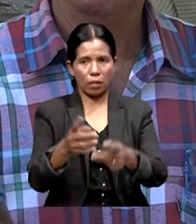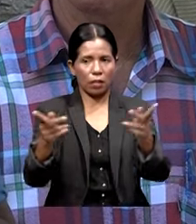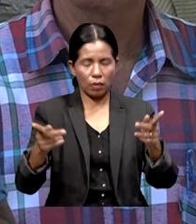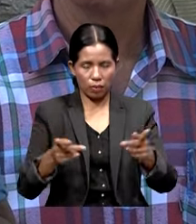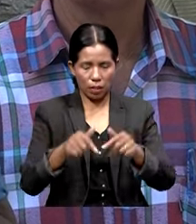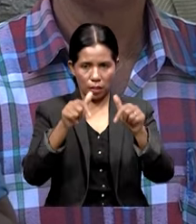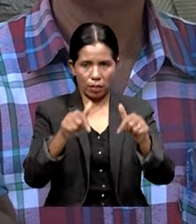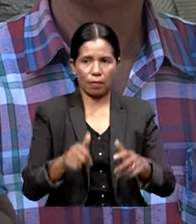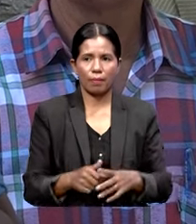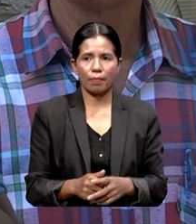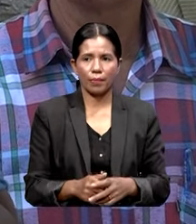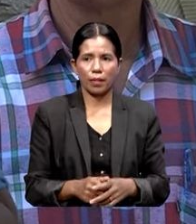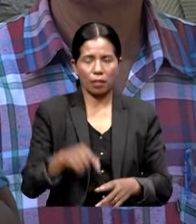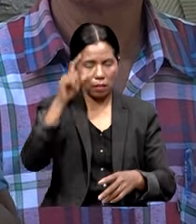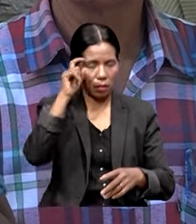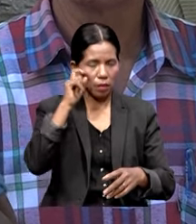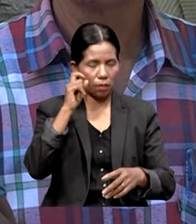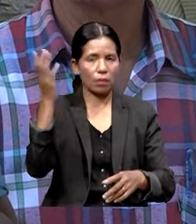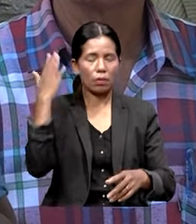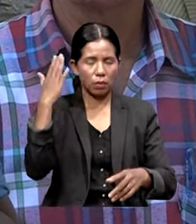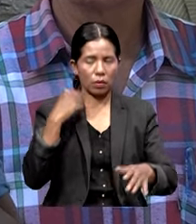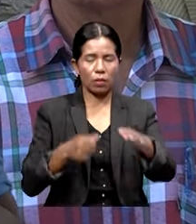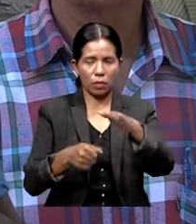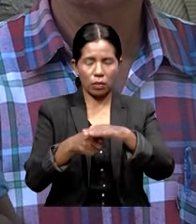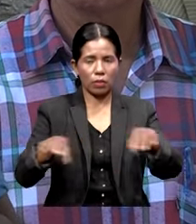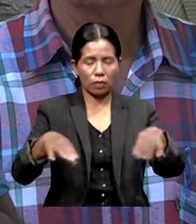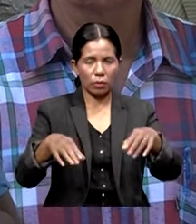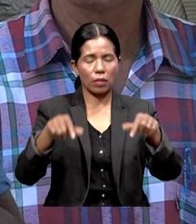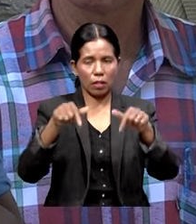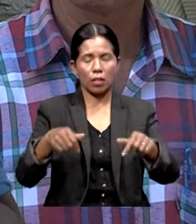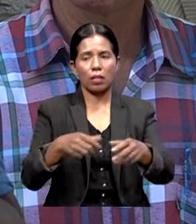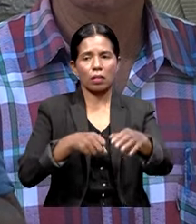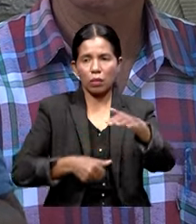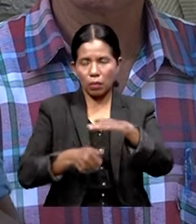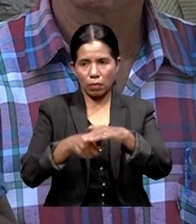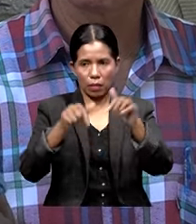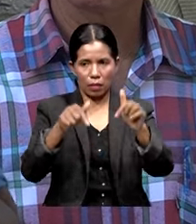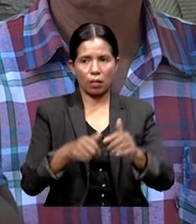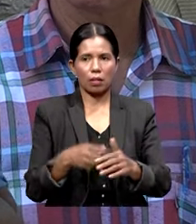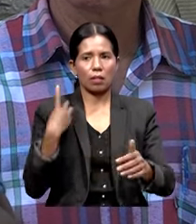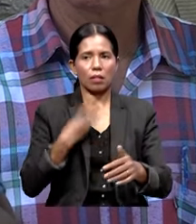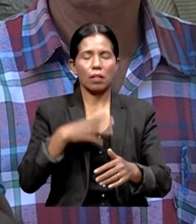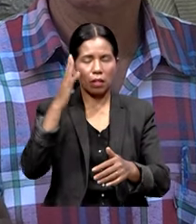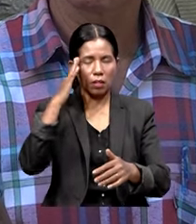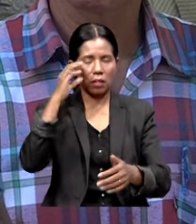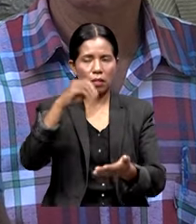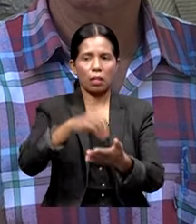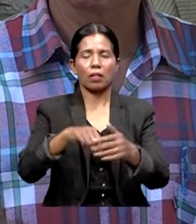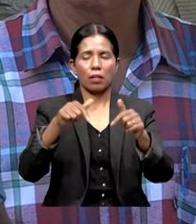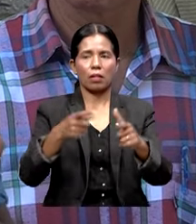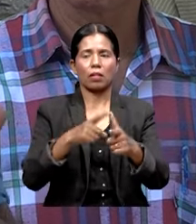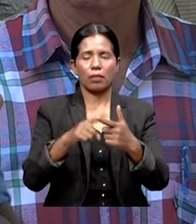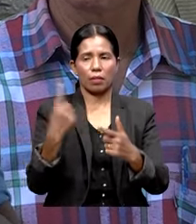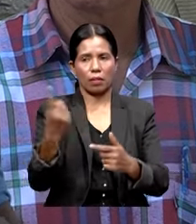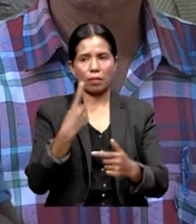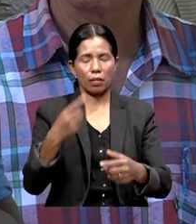ne membuat mus halun ne servisu ne ni subar ne. Ne mak kita tenia hanoi karakta urne par repois na fati